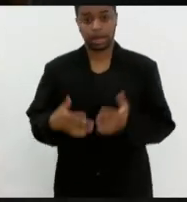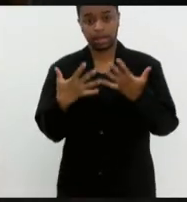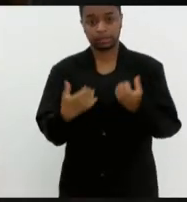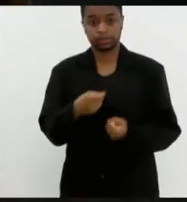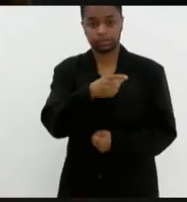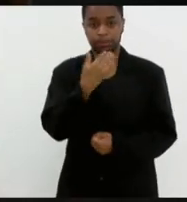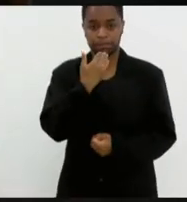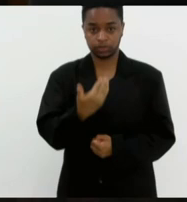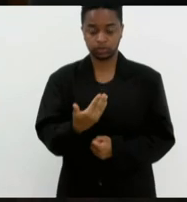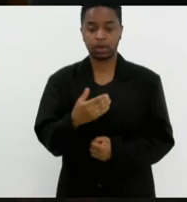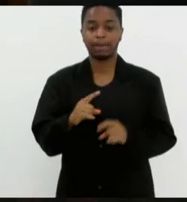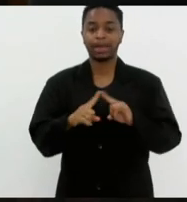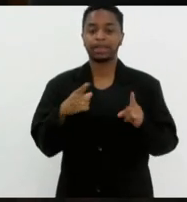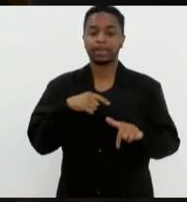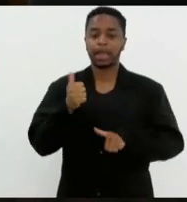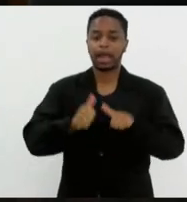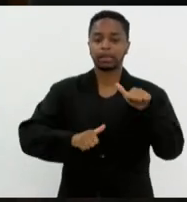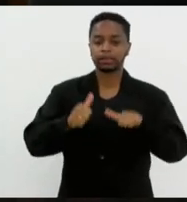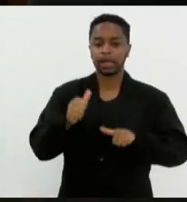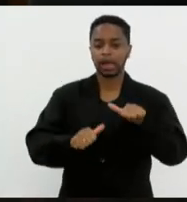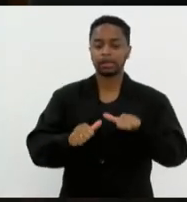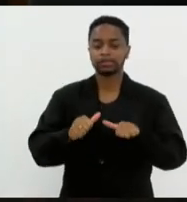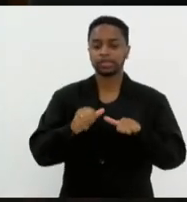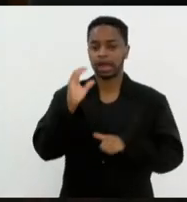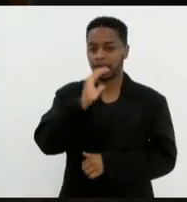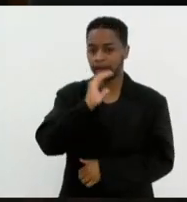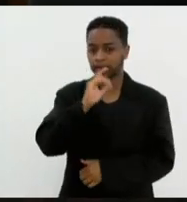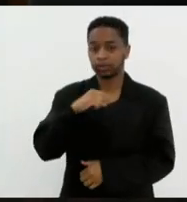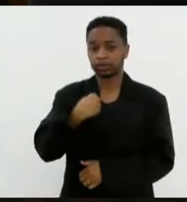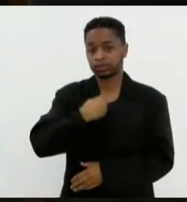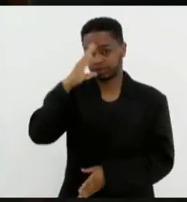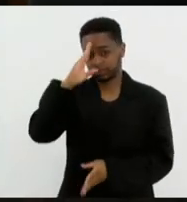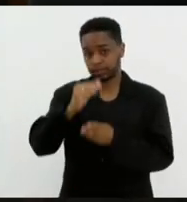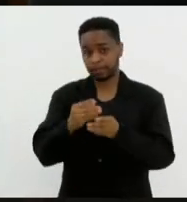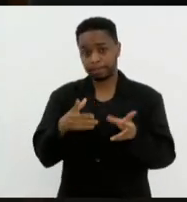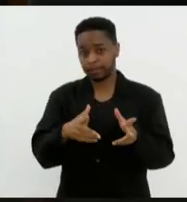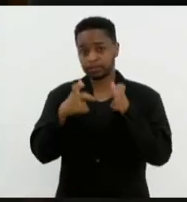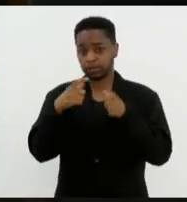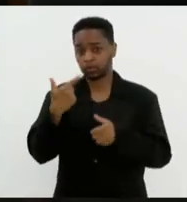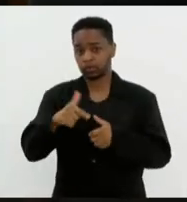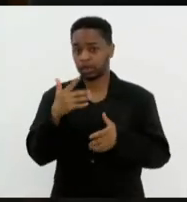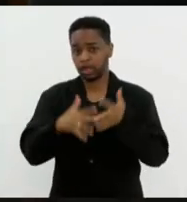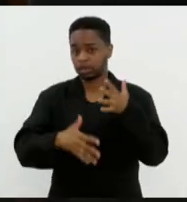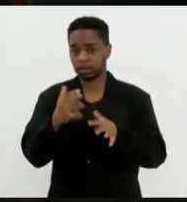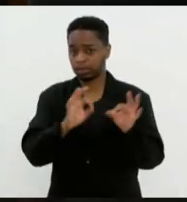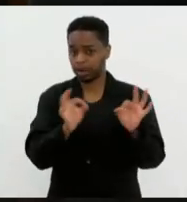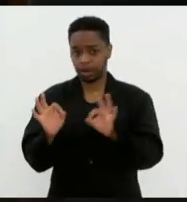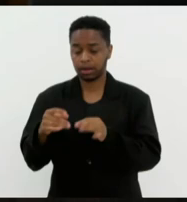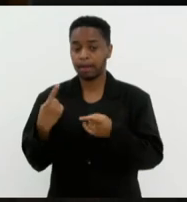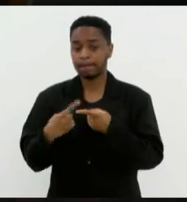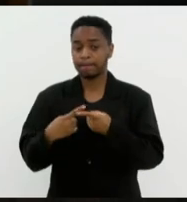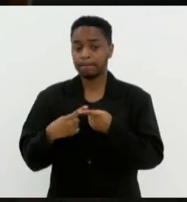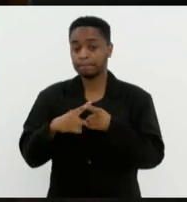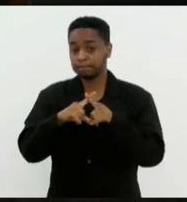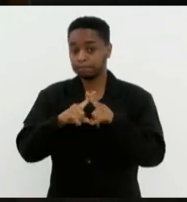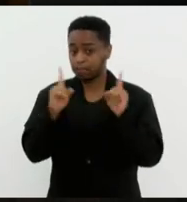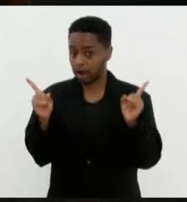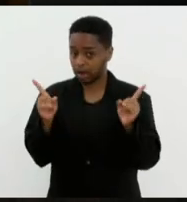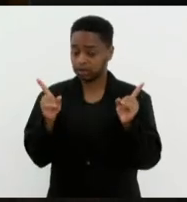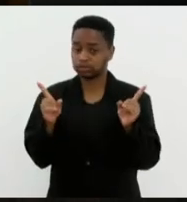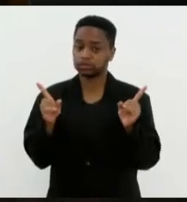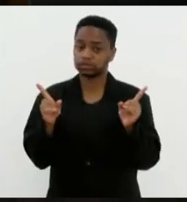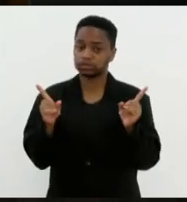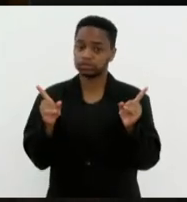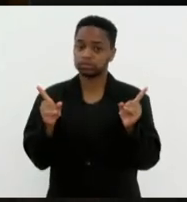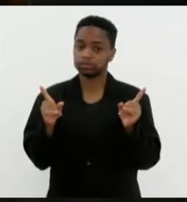análise muito rasa aqui, a gente entender que não tem prejudicabilidade, ao meu ver, mas de toda sorte, por respeito